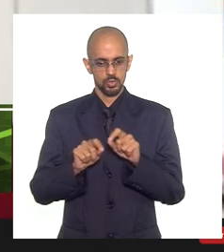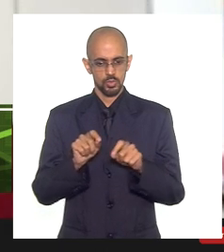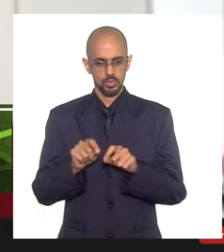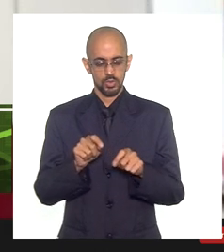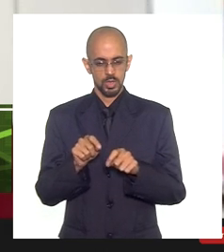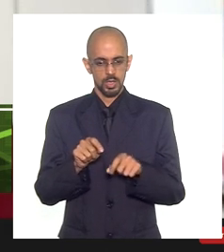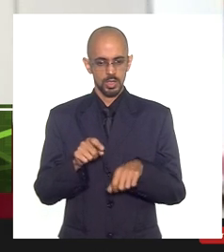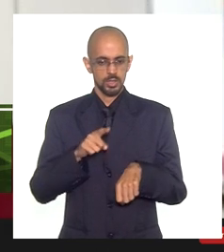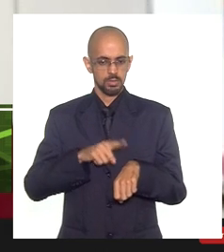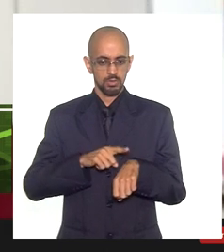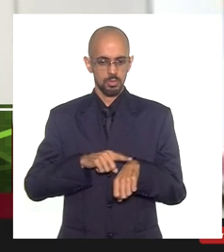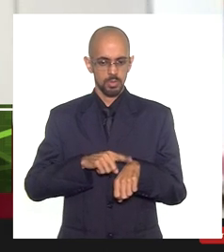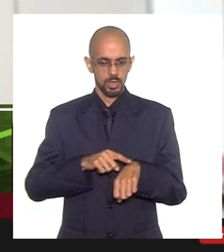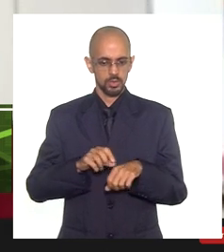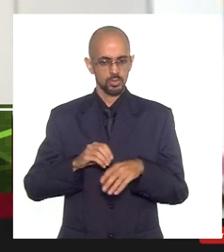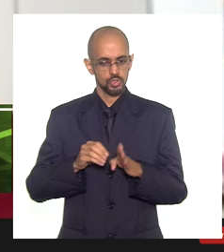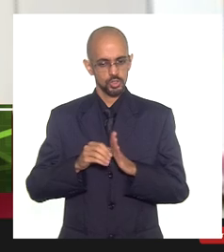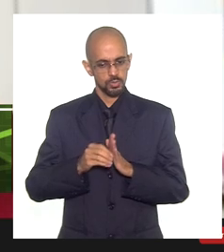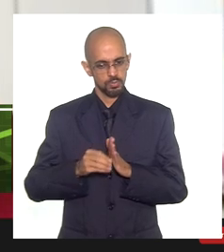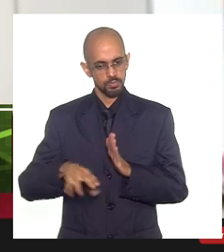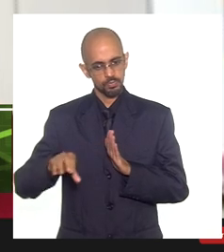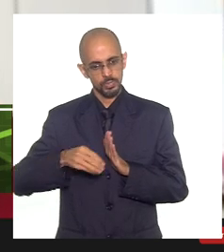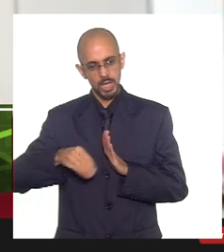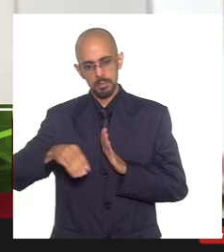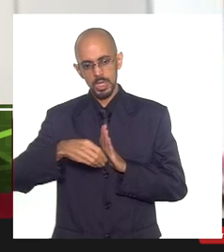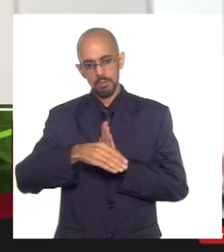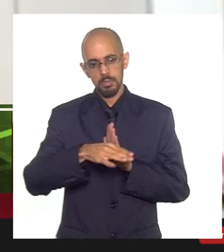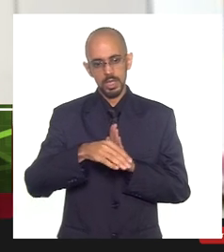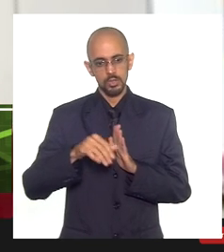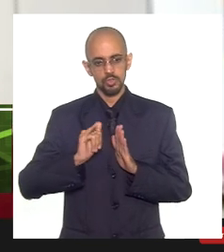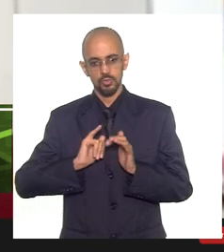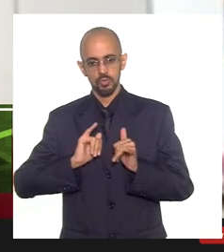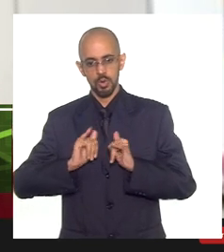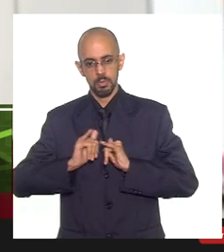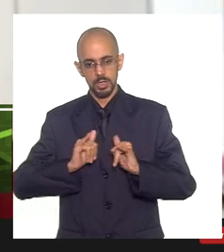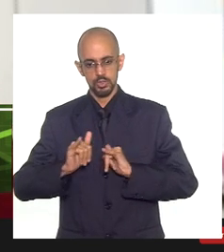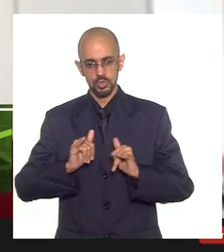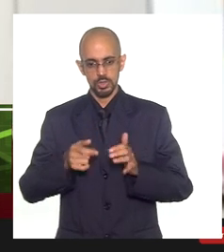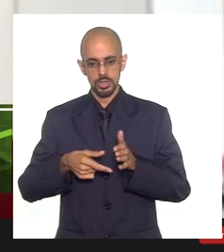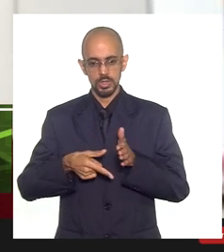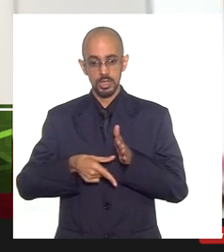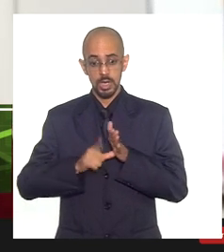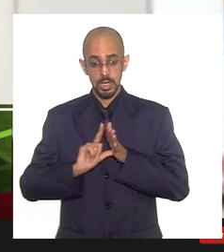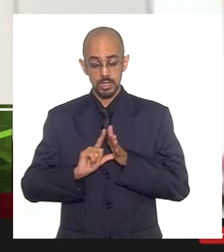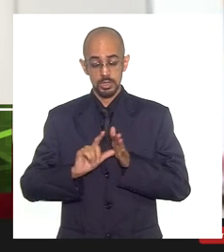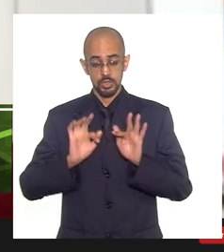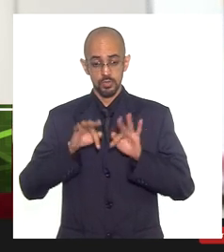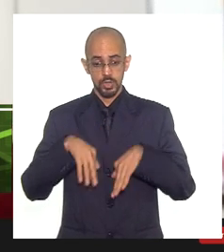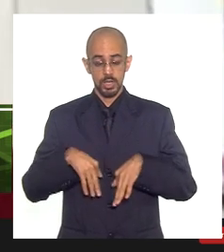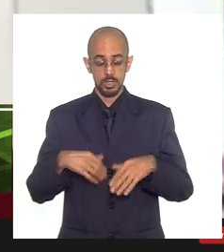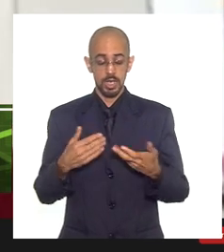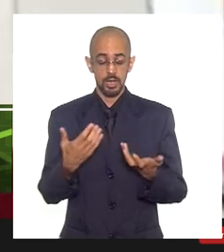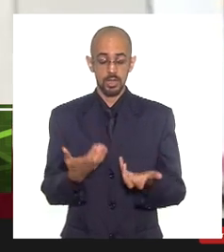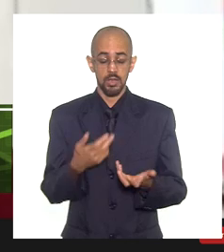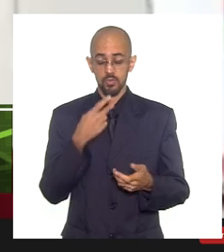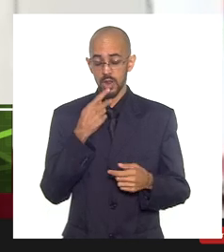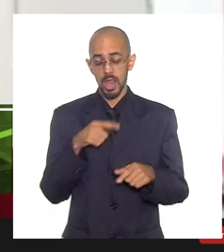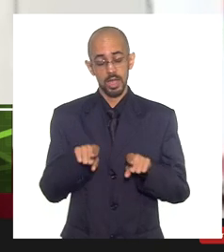de encaminhamentos que a gente amarrou um pouco antes e eu adendo antes de encerrar e a importância também